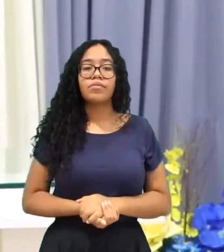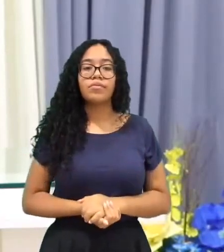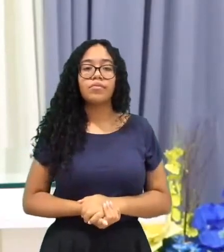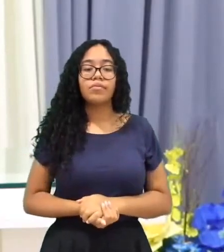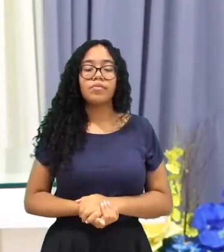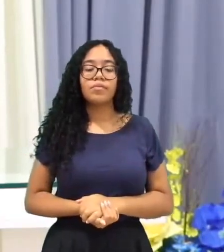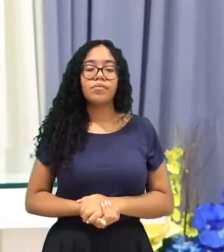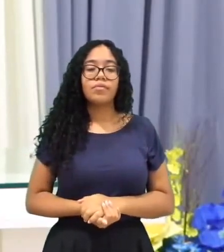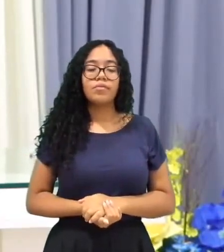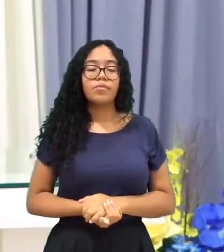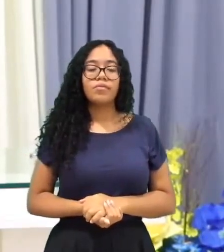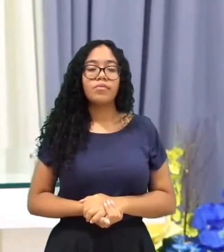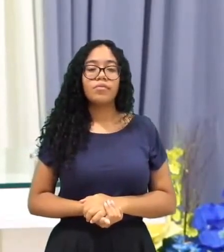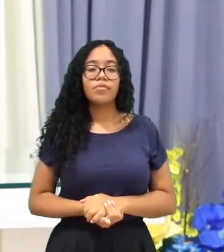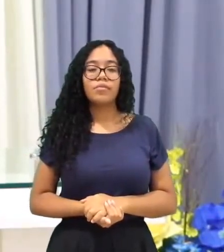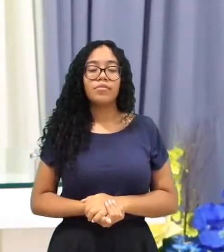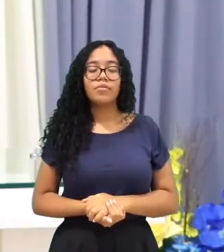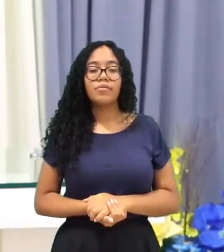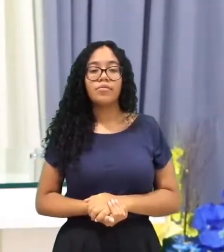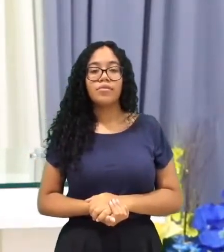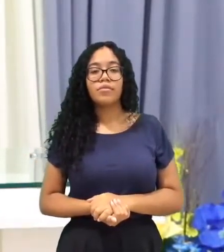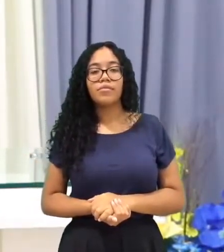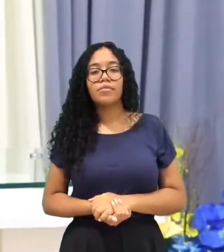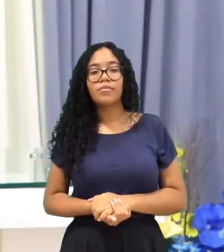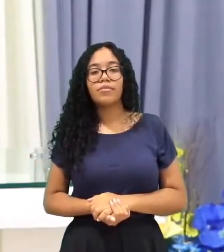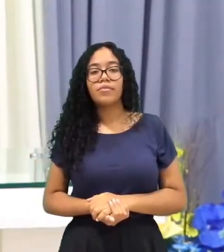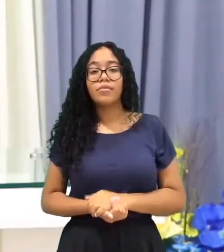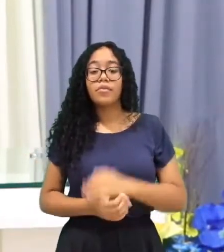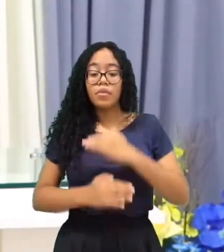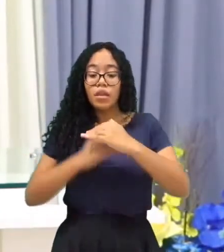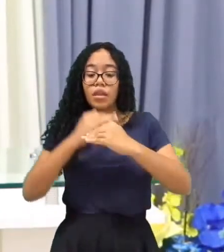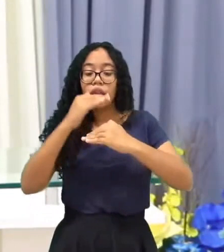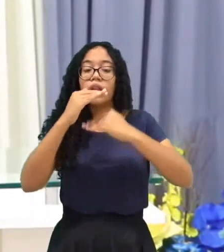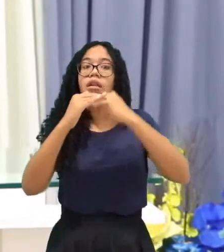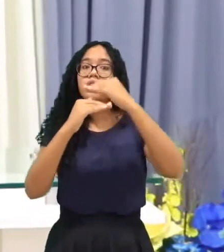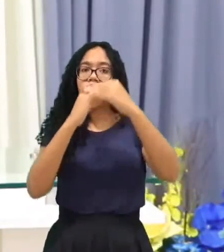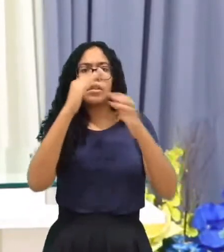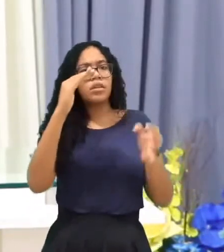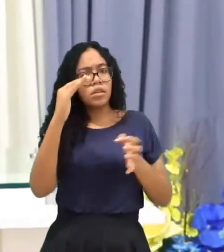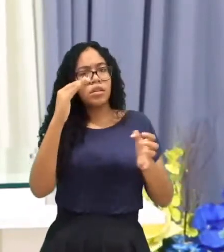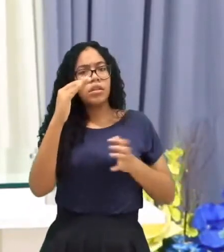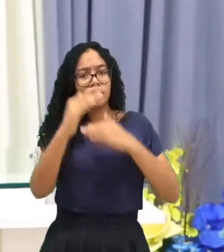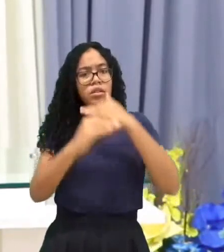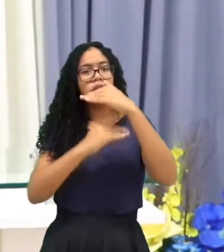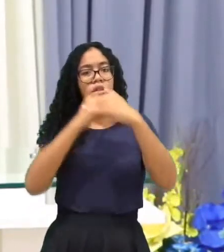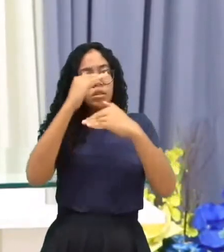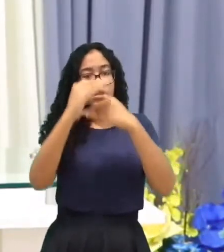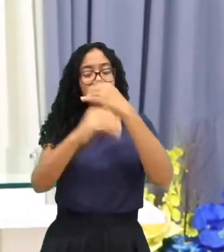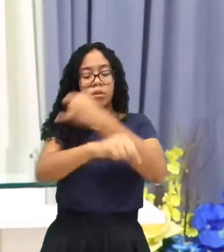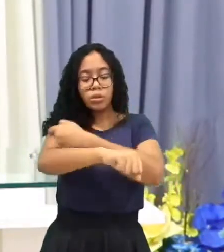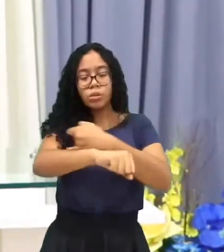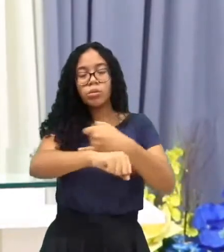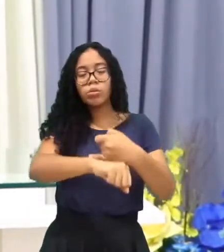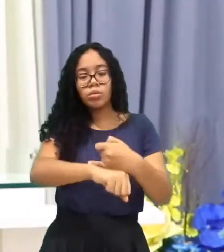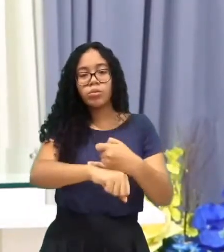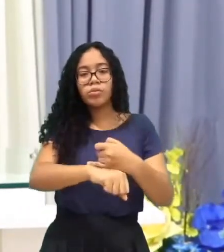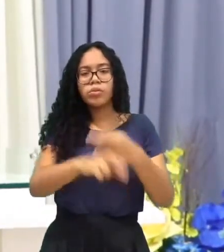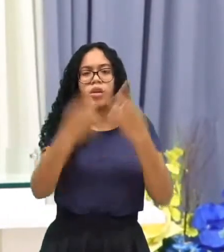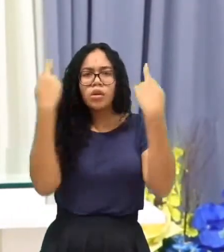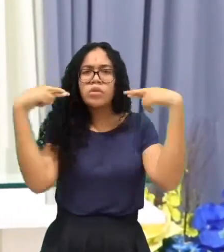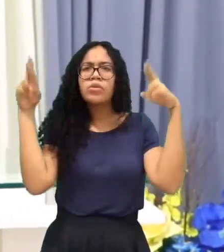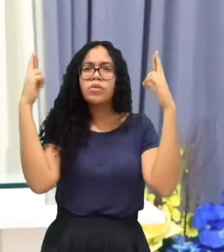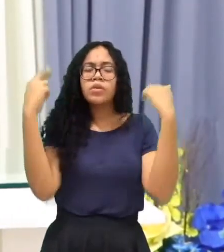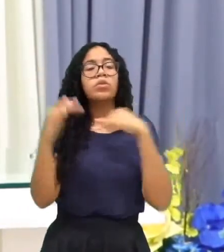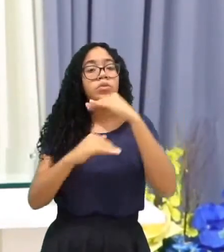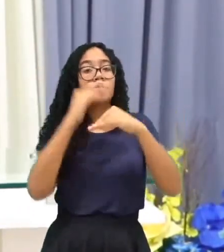Jacó prosperavam, cresciam. As ovelhas se multiplicavam